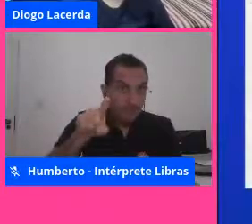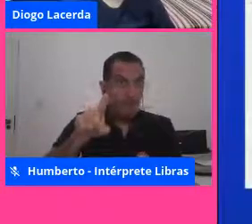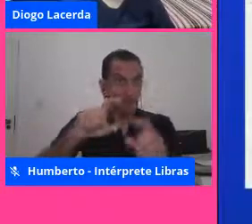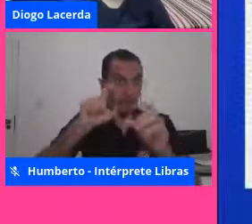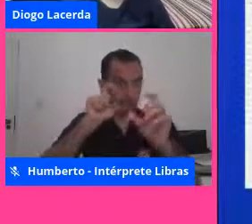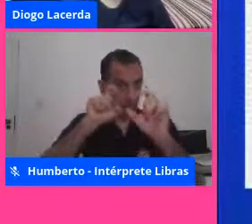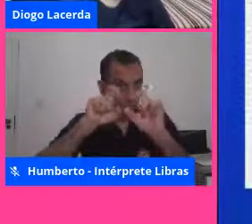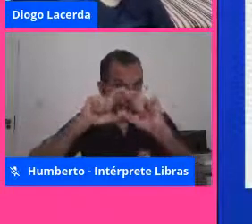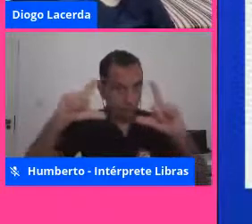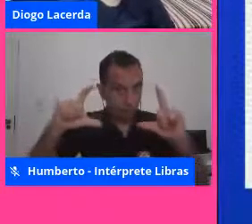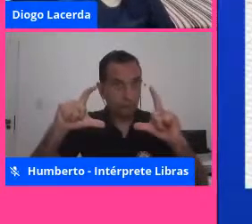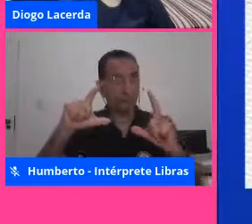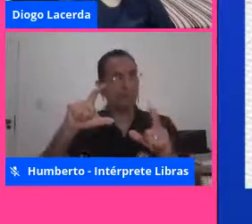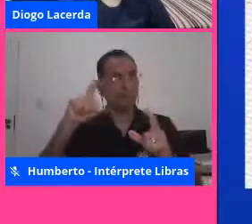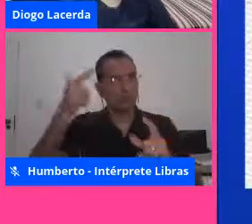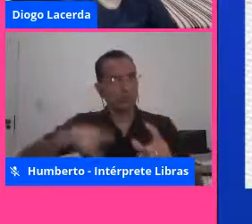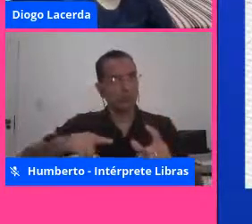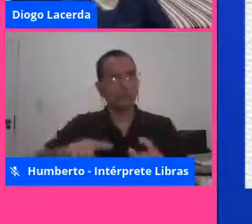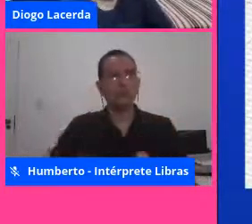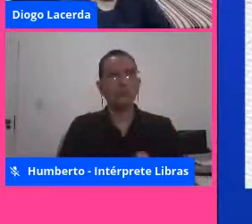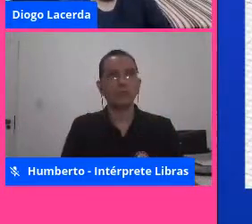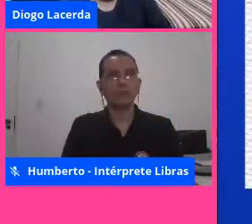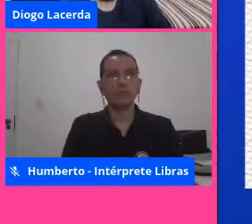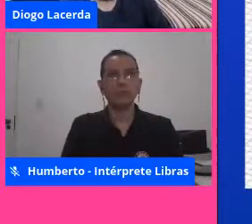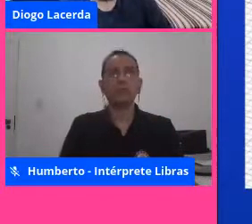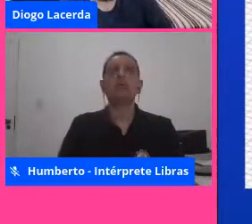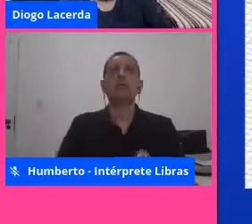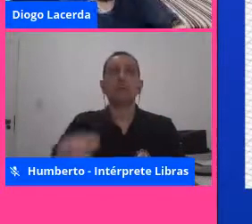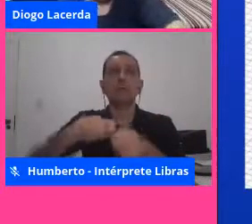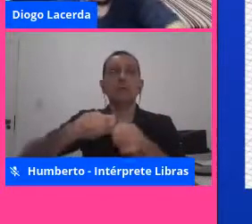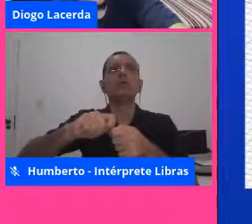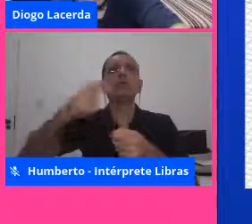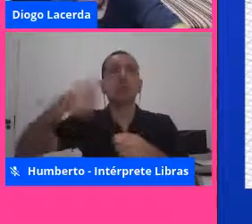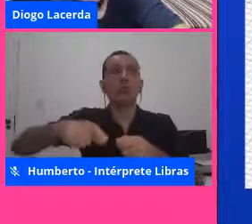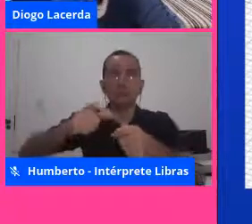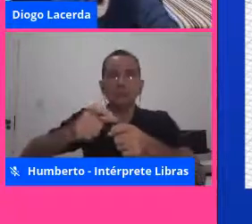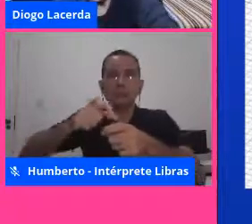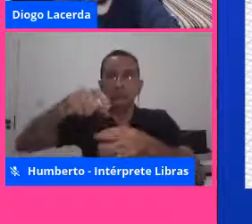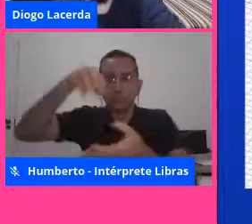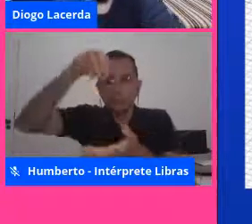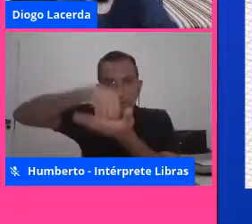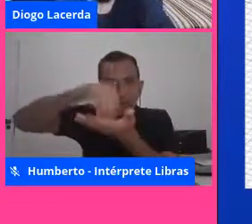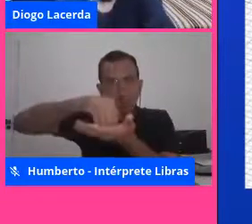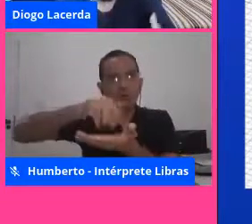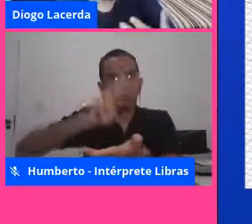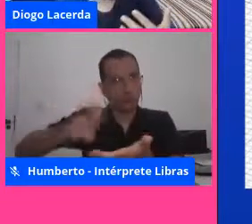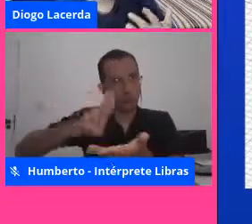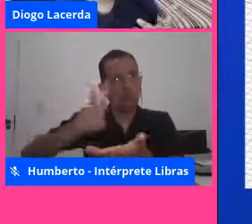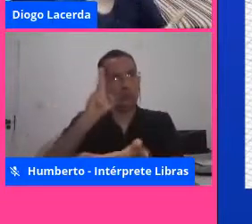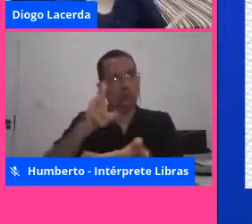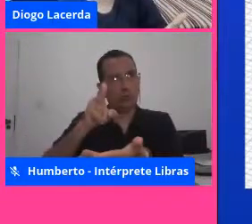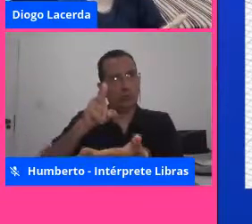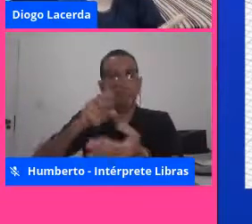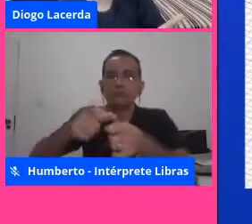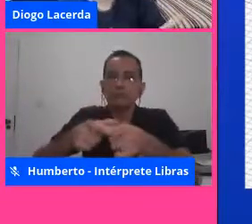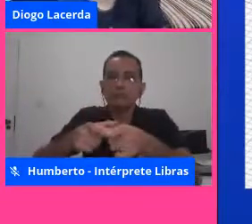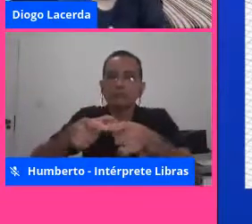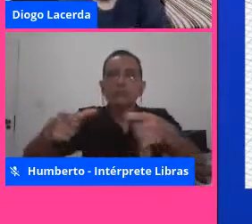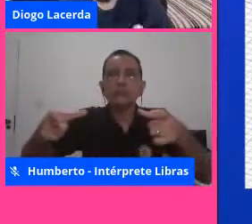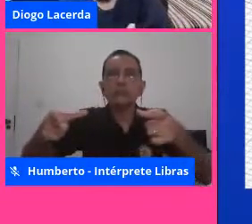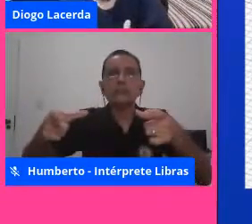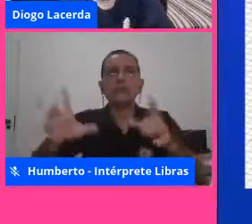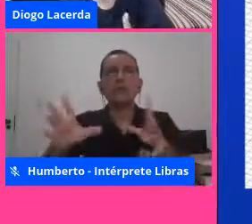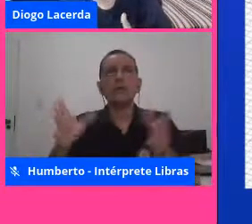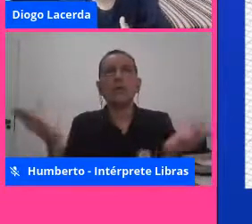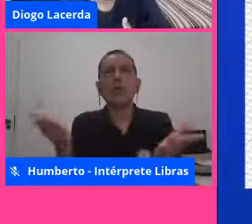daqui, e vou fazer outro círculo no mesmo centro do primeiro. E qual é a grande diferença